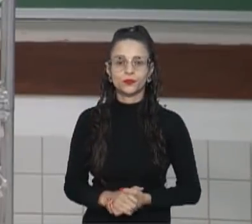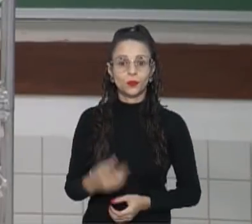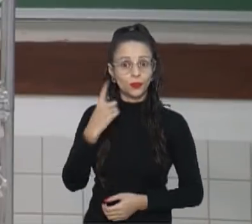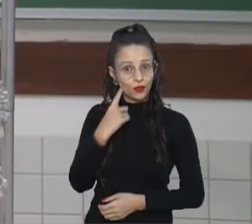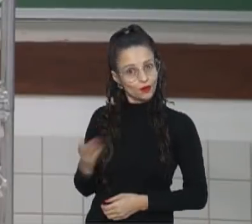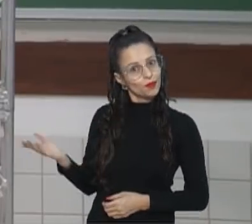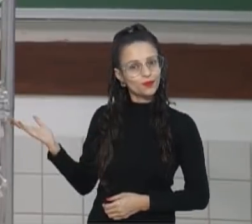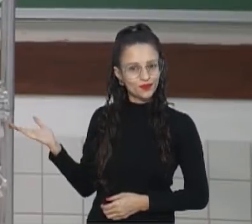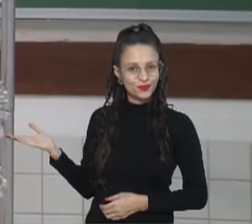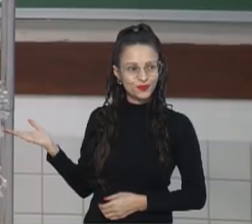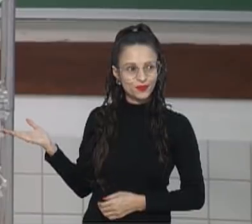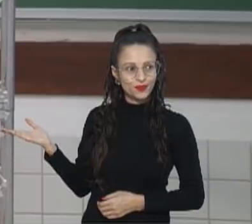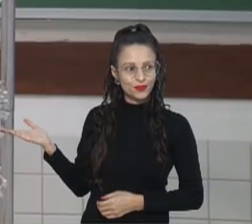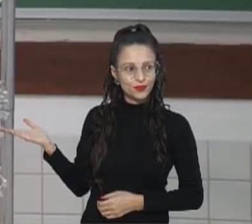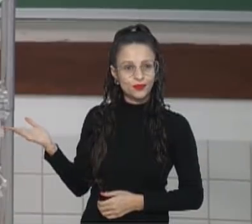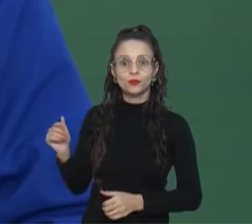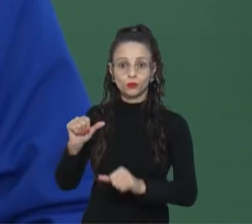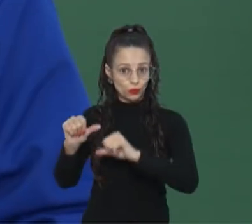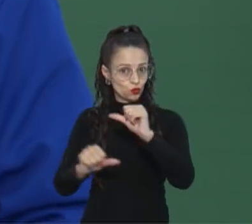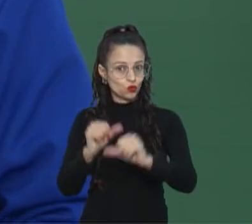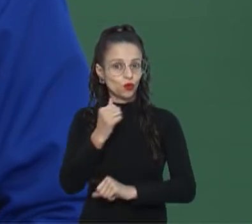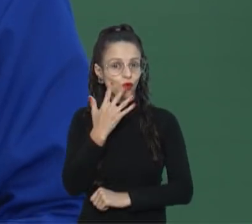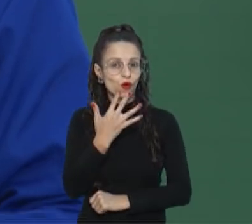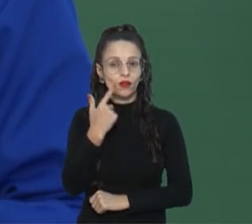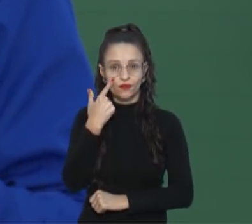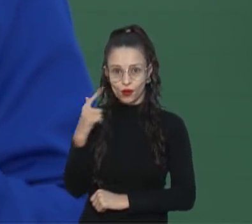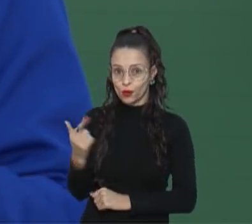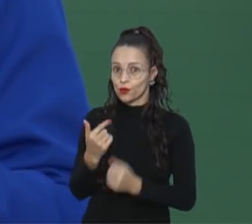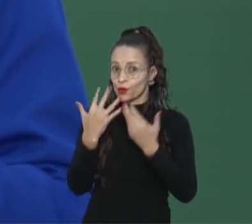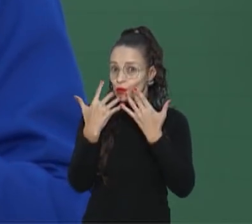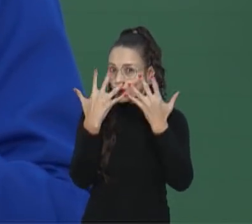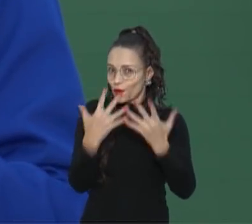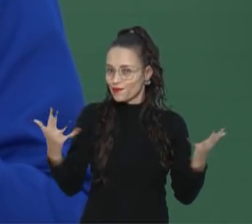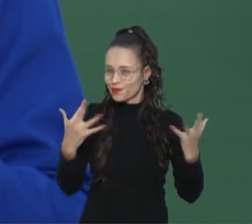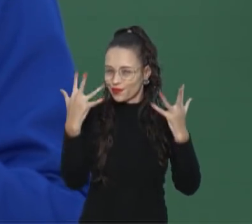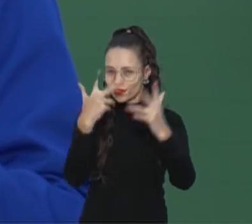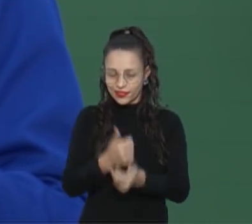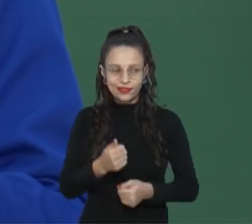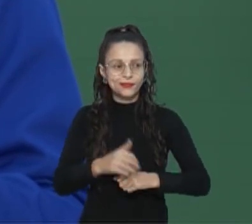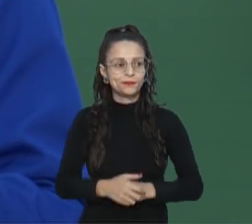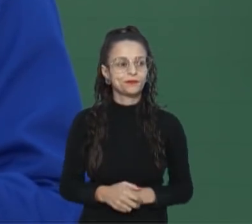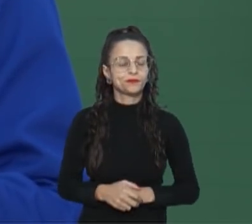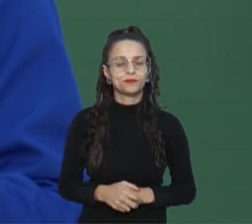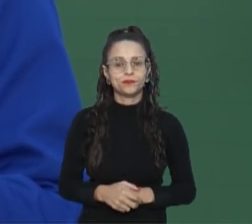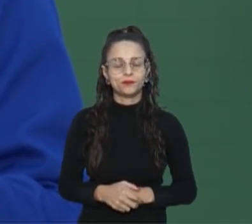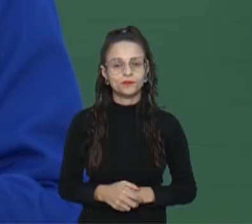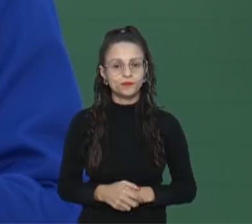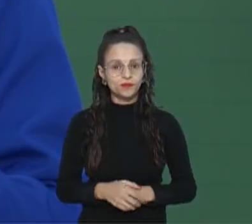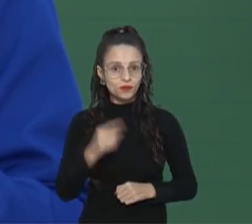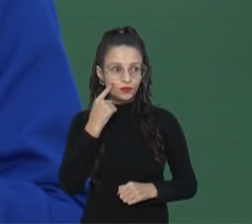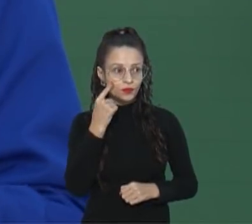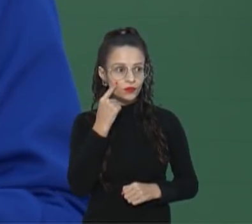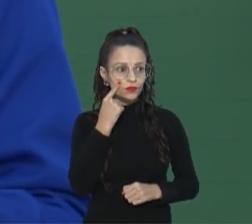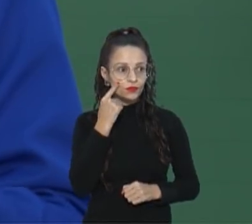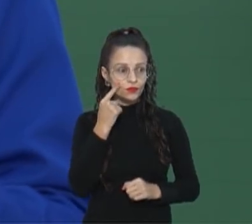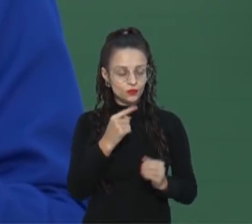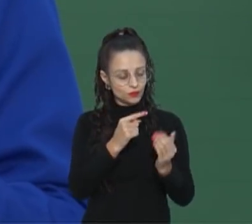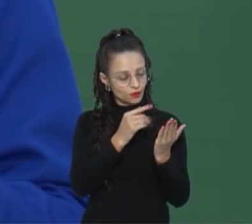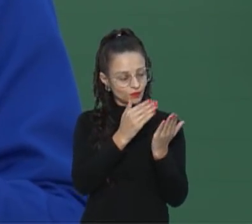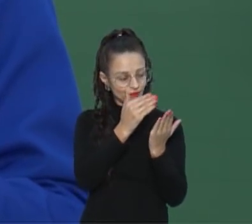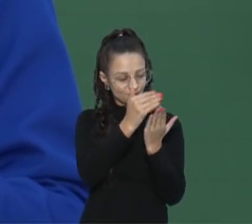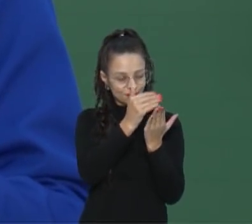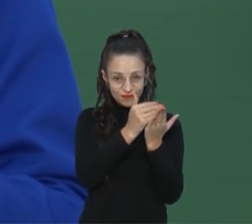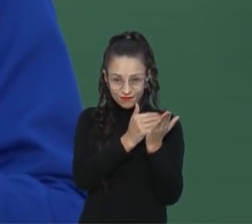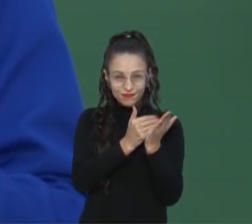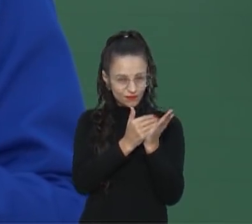Olha só, ele já mudou de tonalidade. Veja que cores bonitas. Eu vou procurar aqui na tabela, já encontro e já mostro para